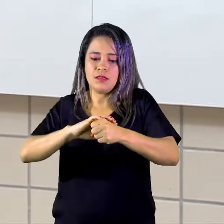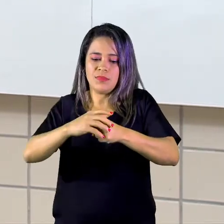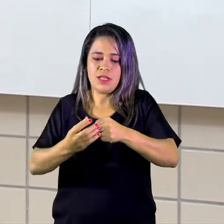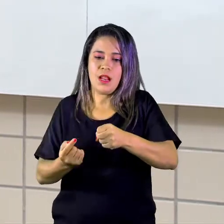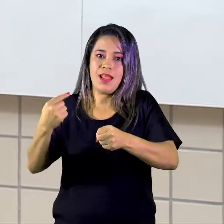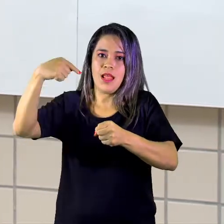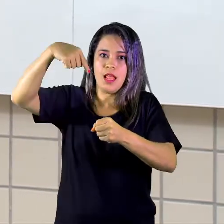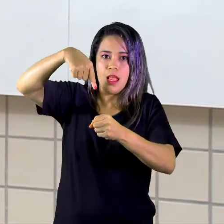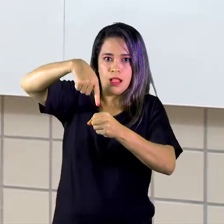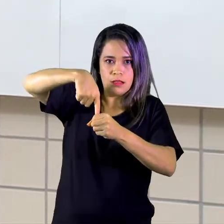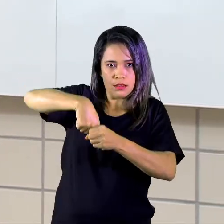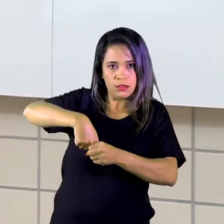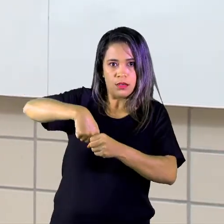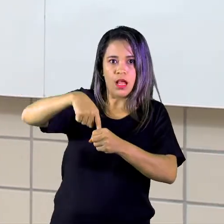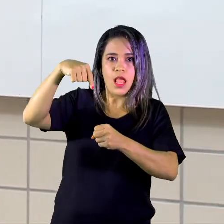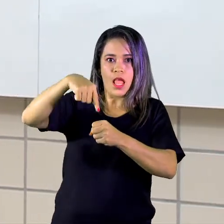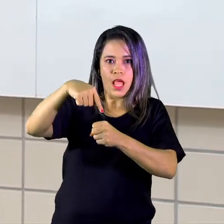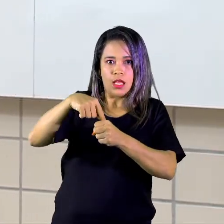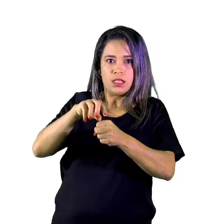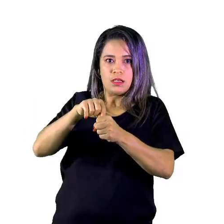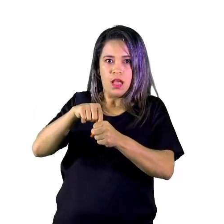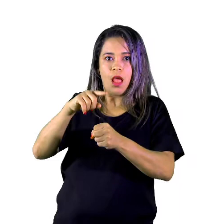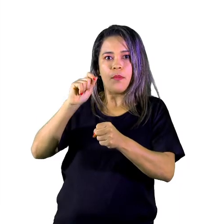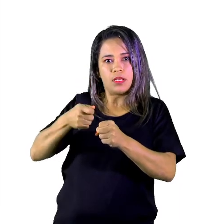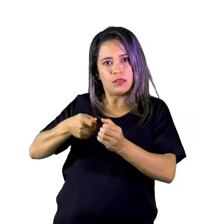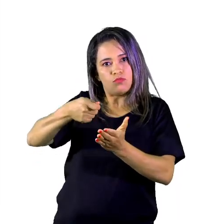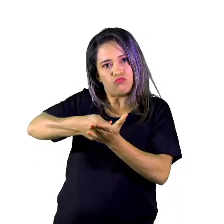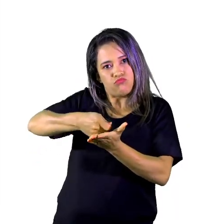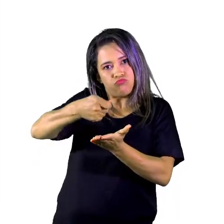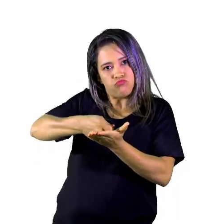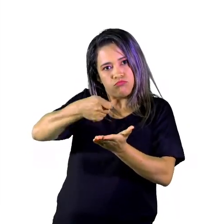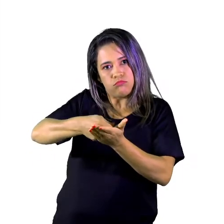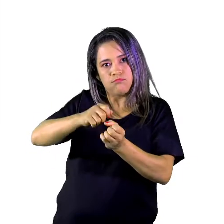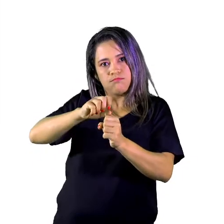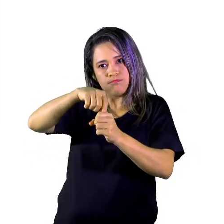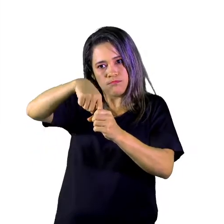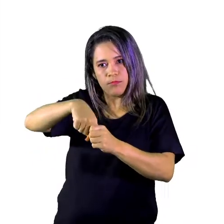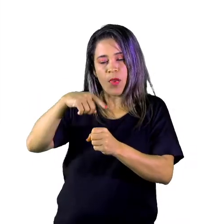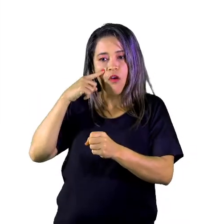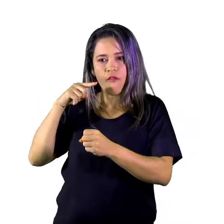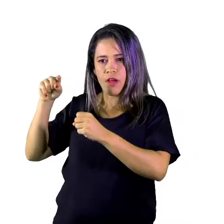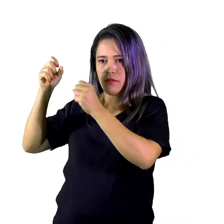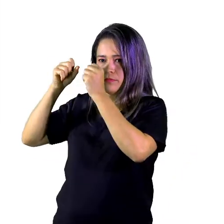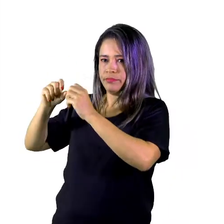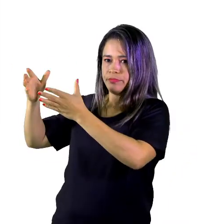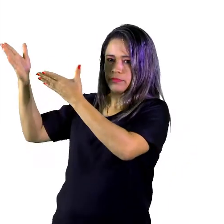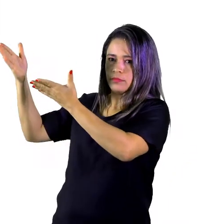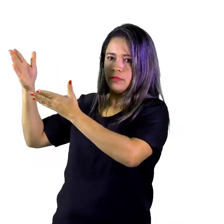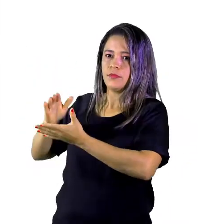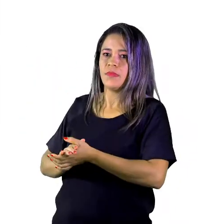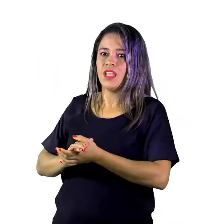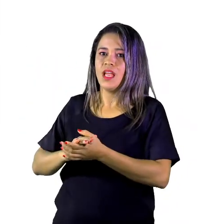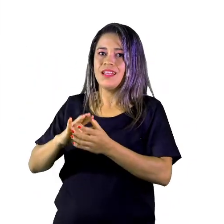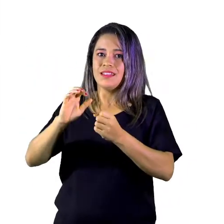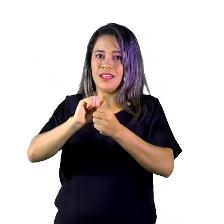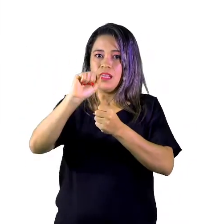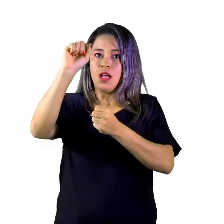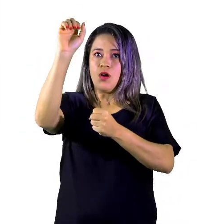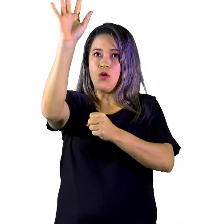ele é considerado um parasita obrigatório. Vocês podem ver aí na tela de vocês um mapa